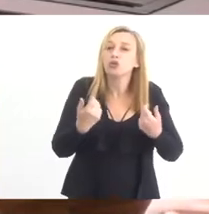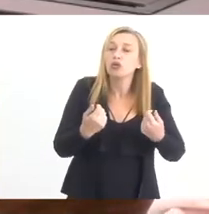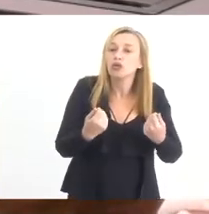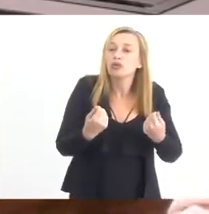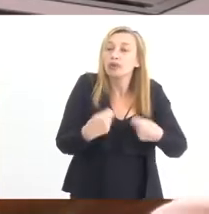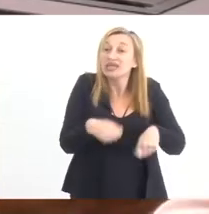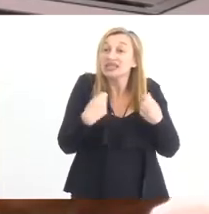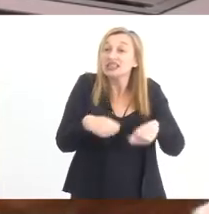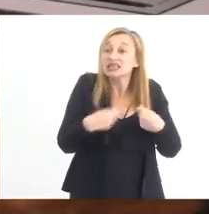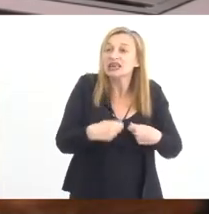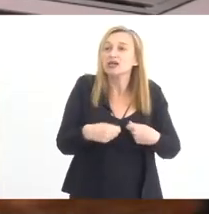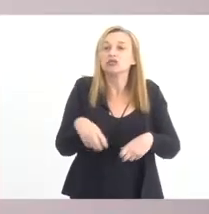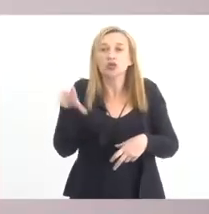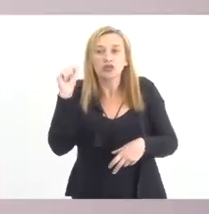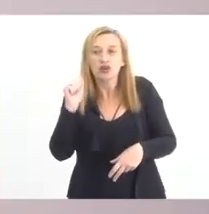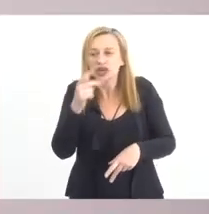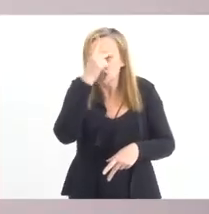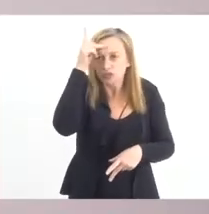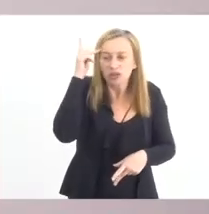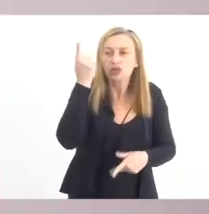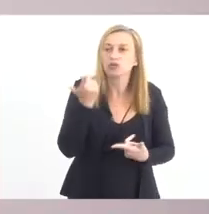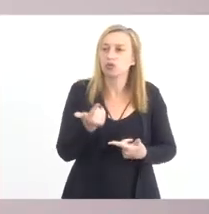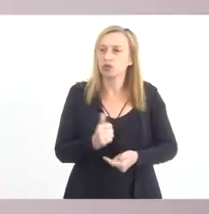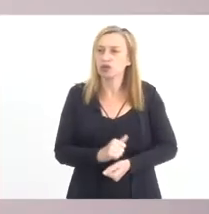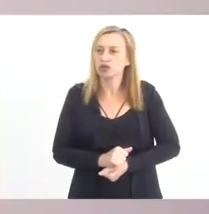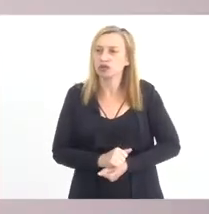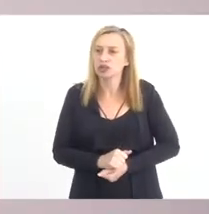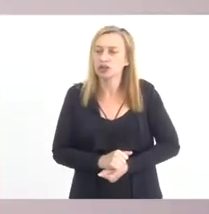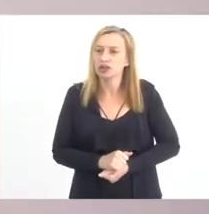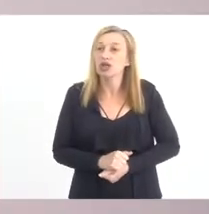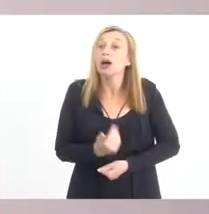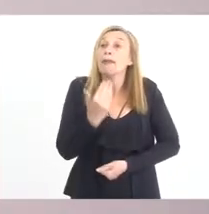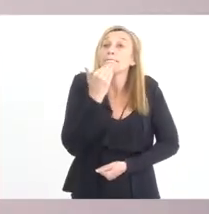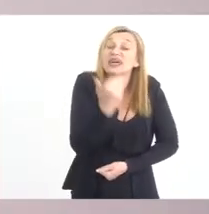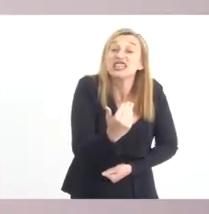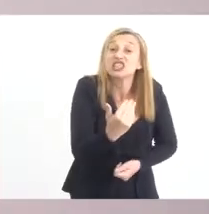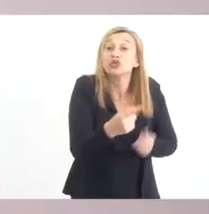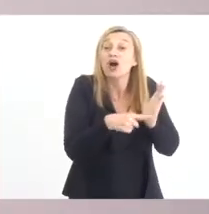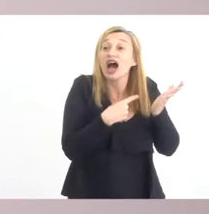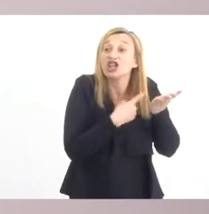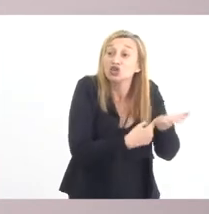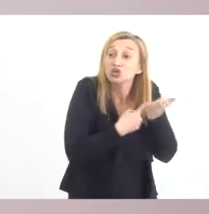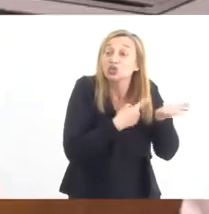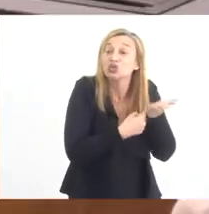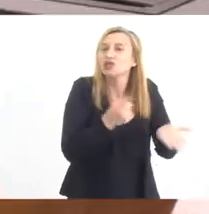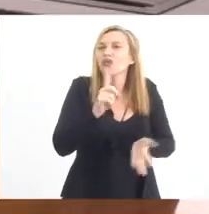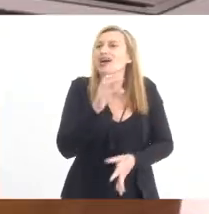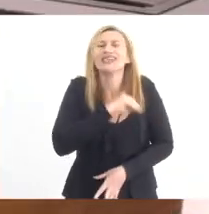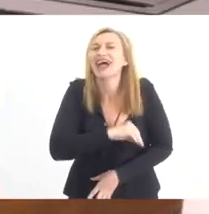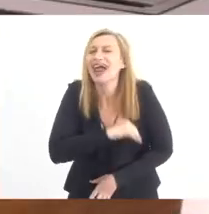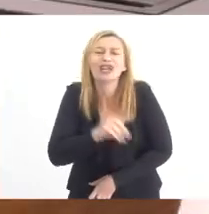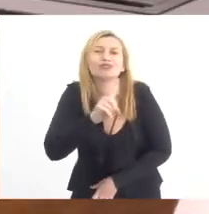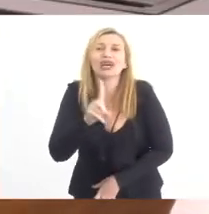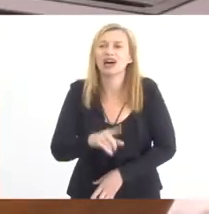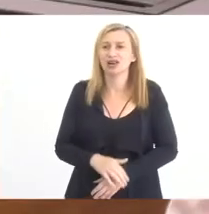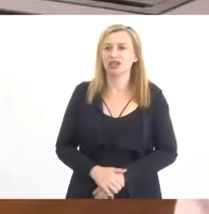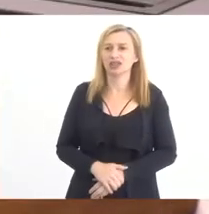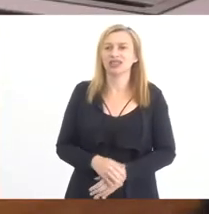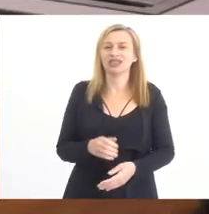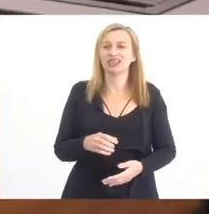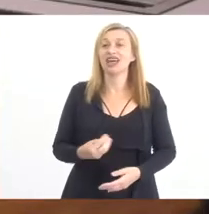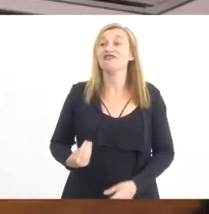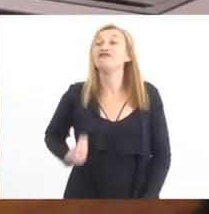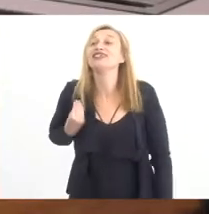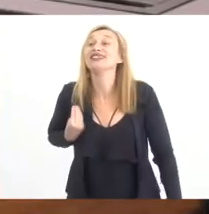extinção. Eles vão sucumbir. Eles estão pedindo ajuda, e não é salário, não. É